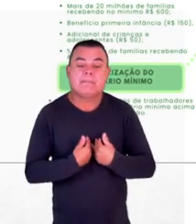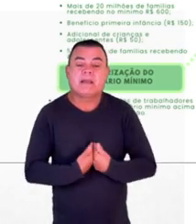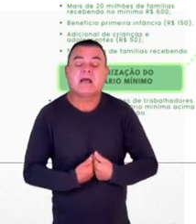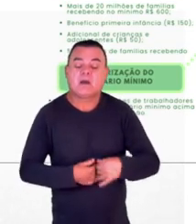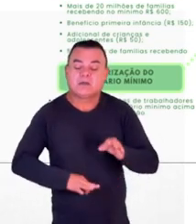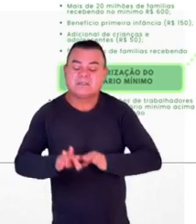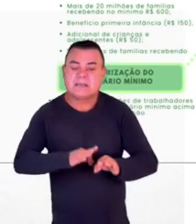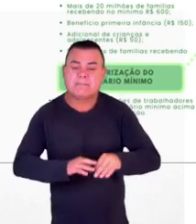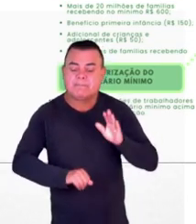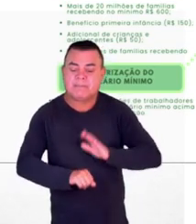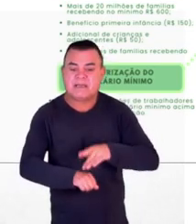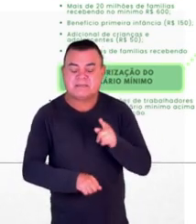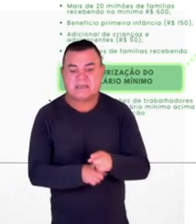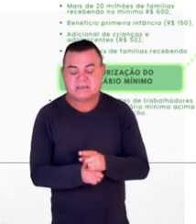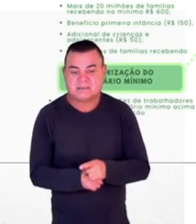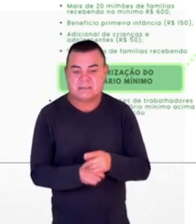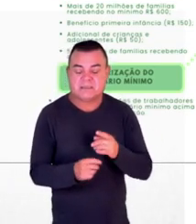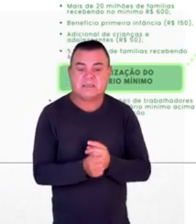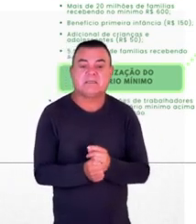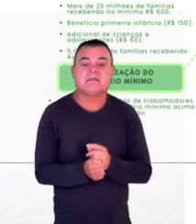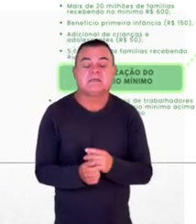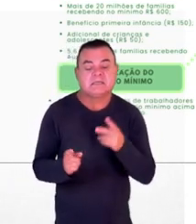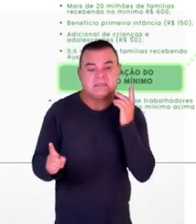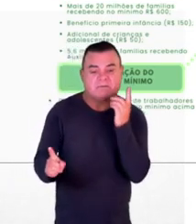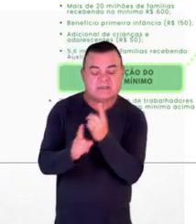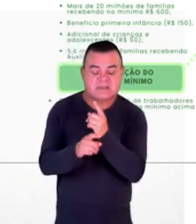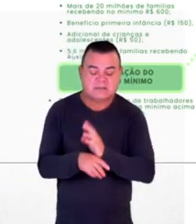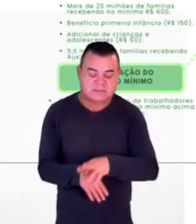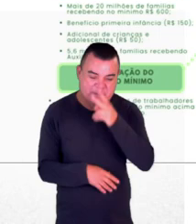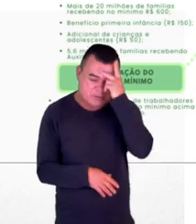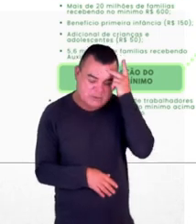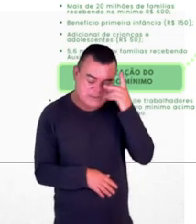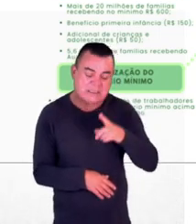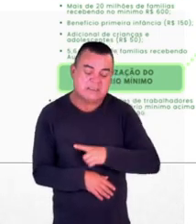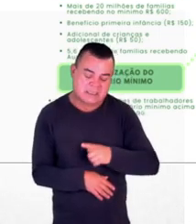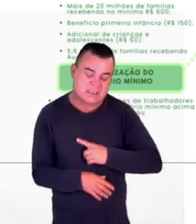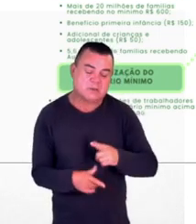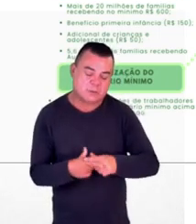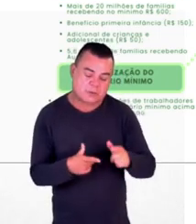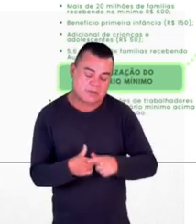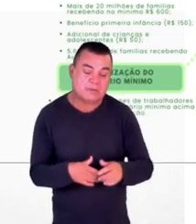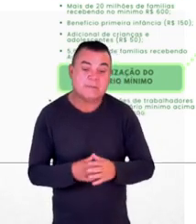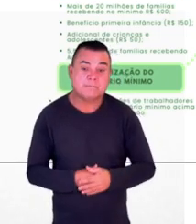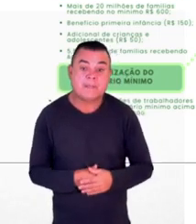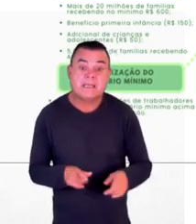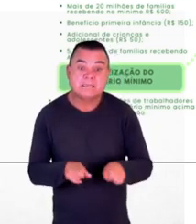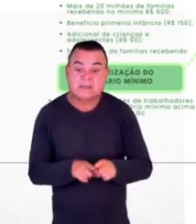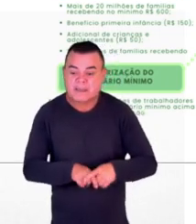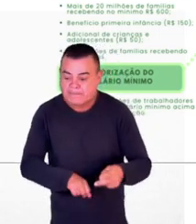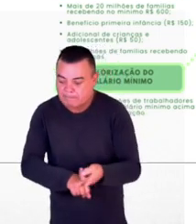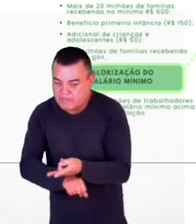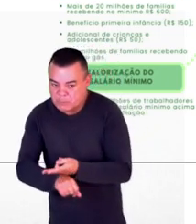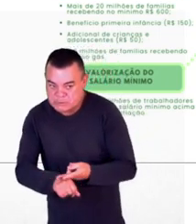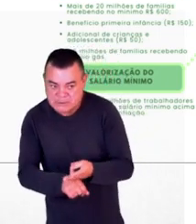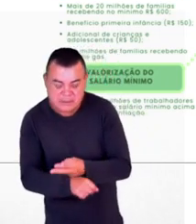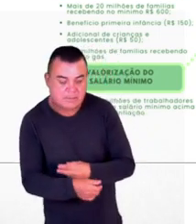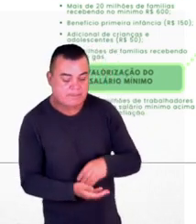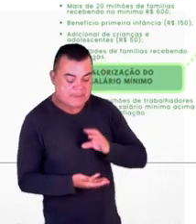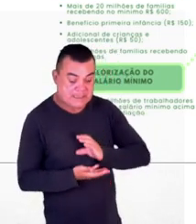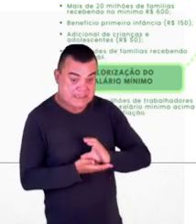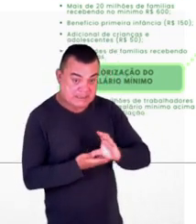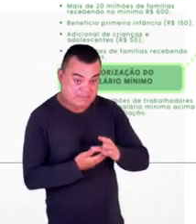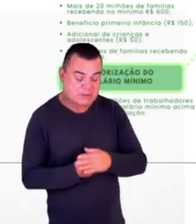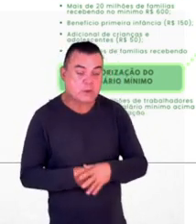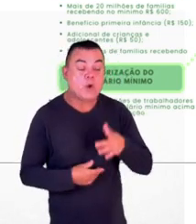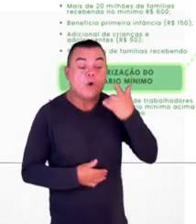eh das pessoas que estão em em segurança alimentar e nutricional a buscativa através de investimento que foi eh